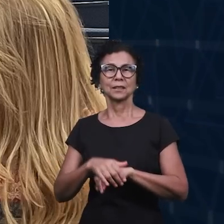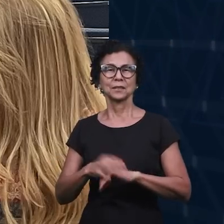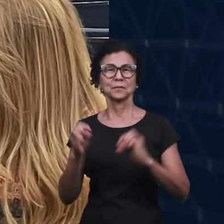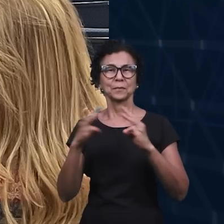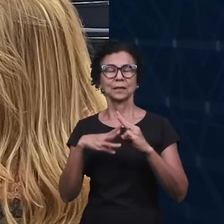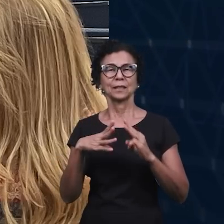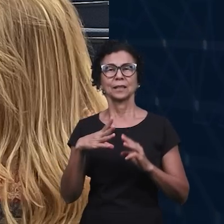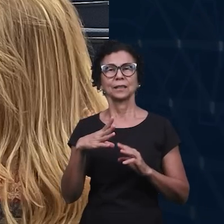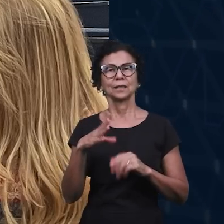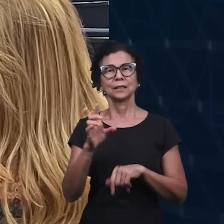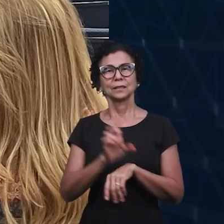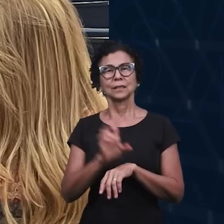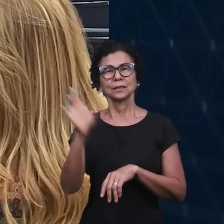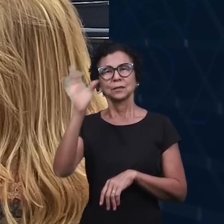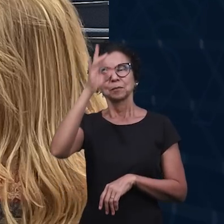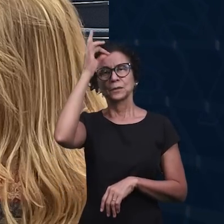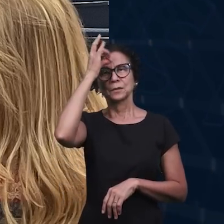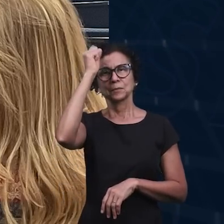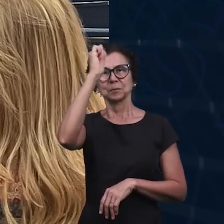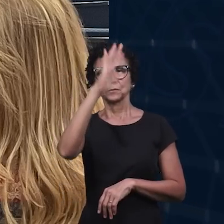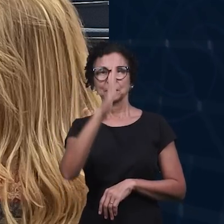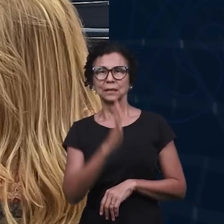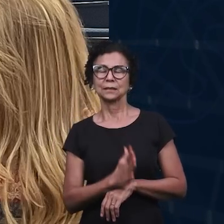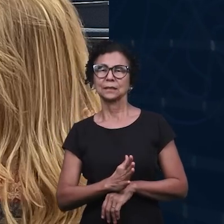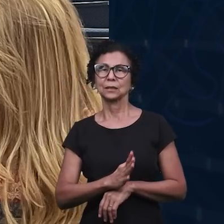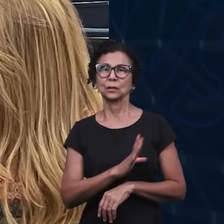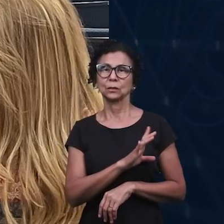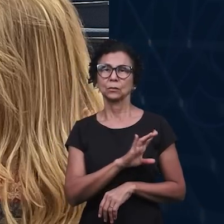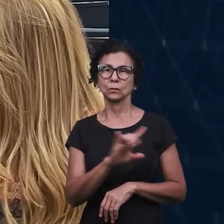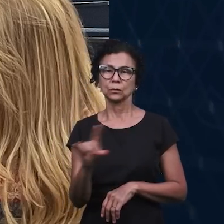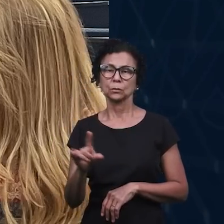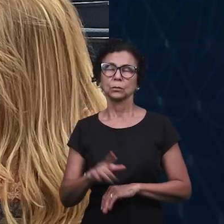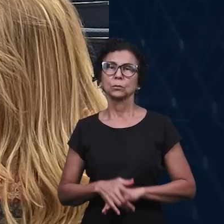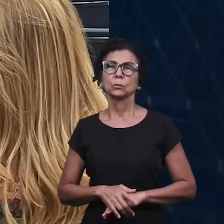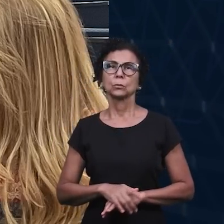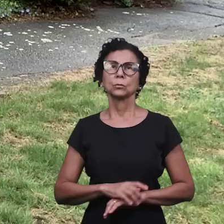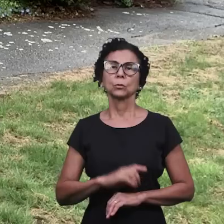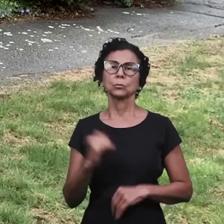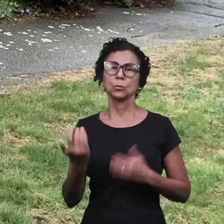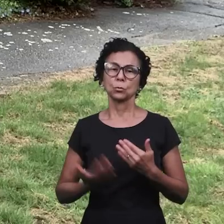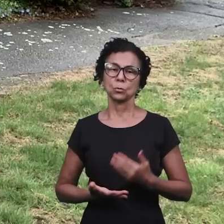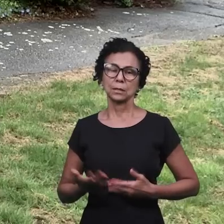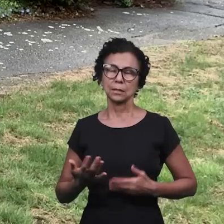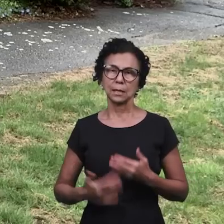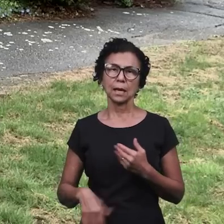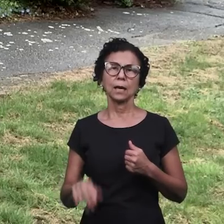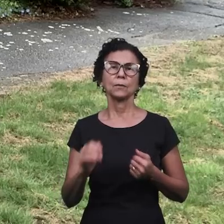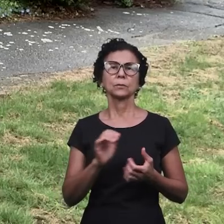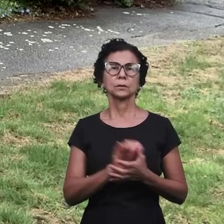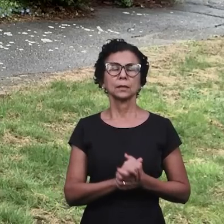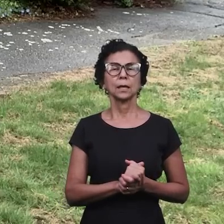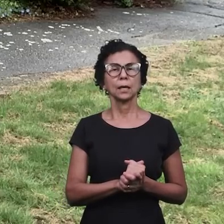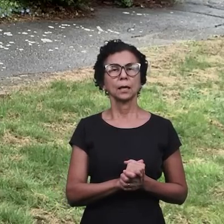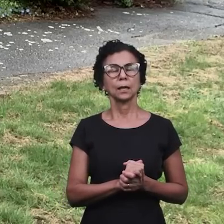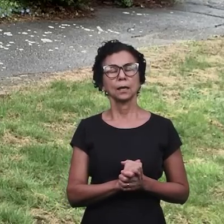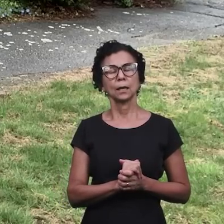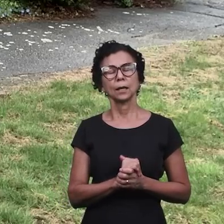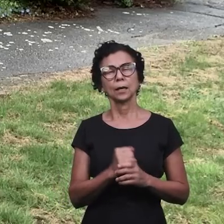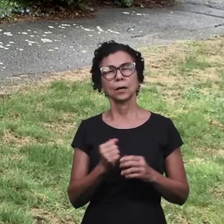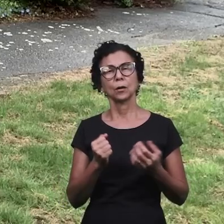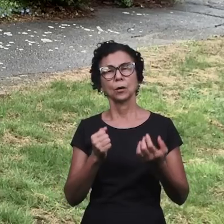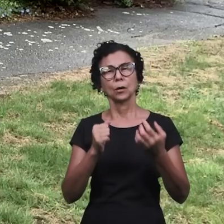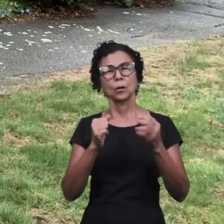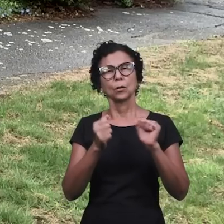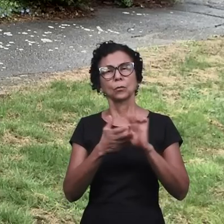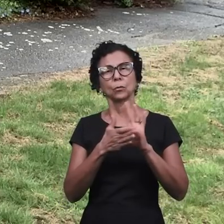diretamente do Manaim do Espírito Santo no Brasil. Os irmãos receberam orientações sobre o trabalho e ensinamentos para o